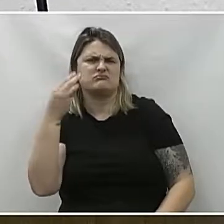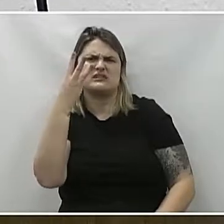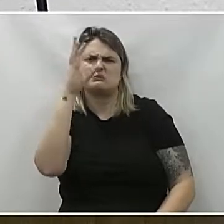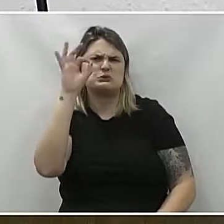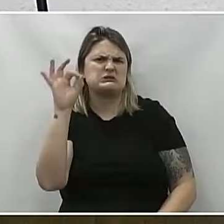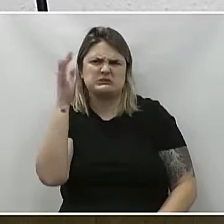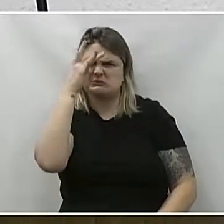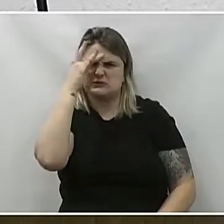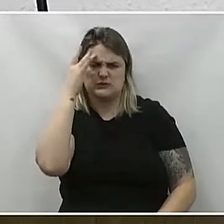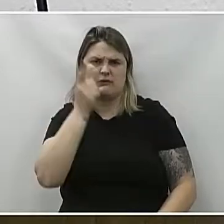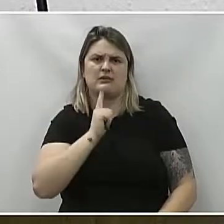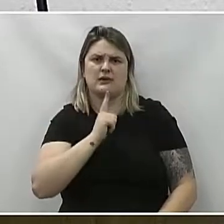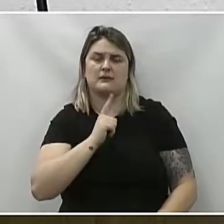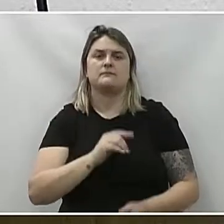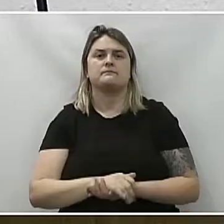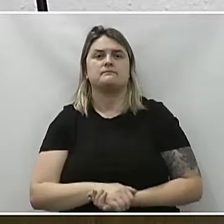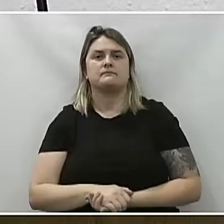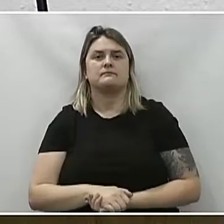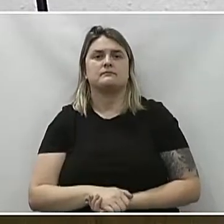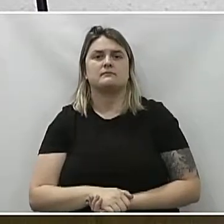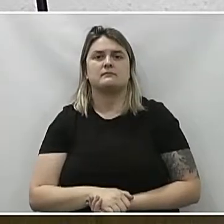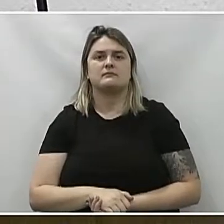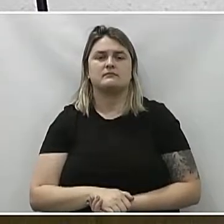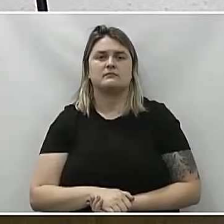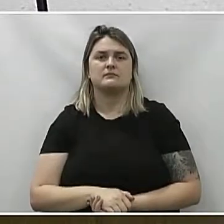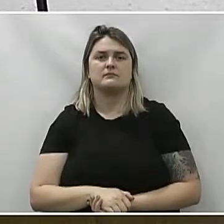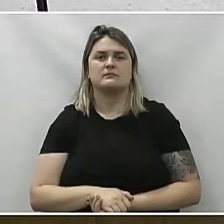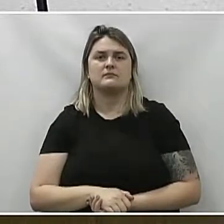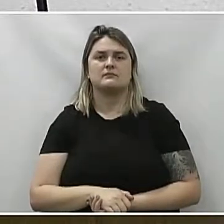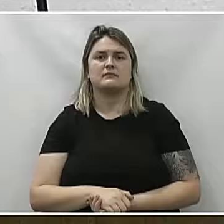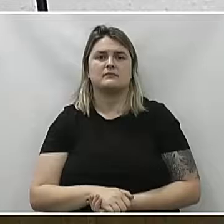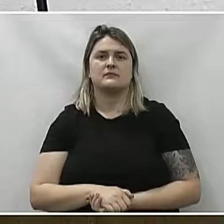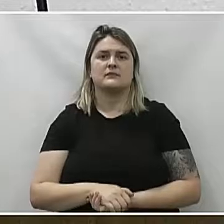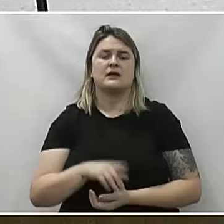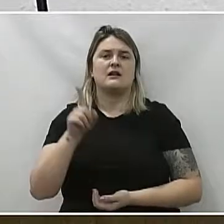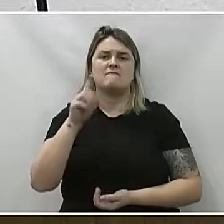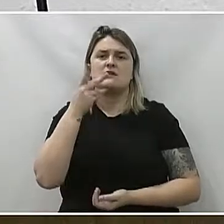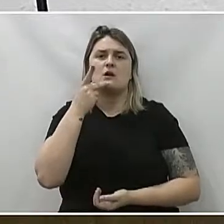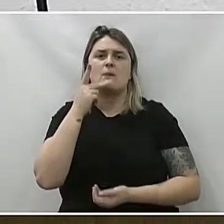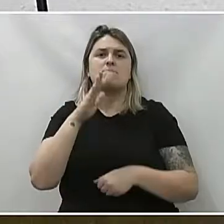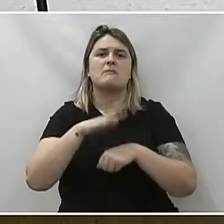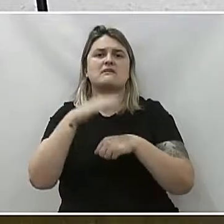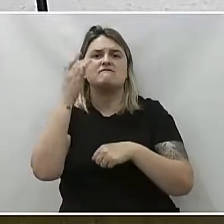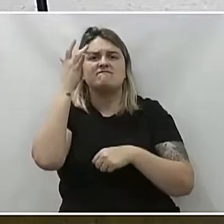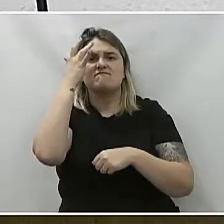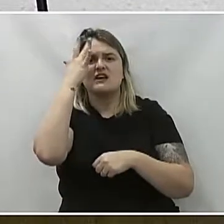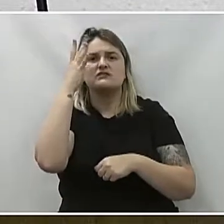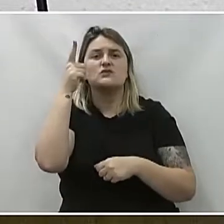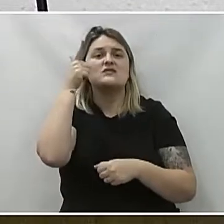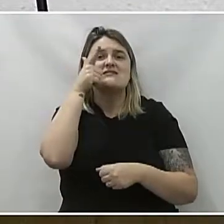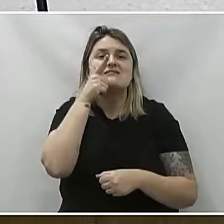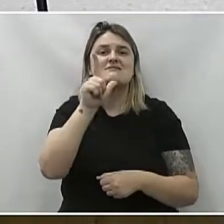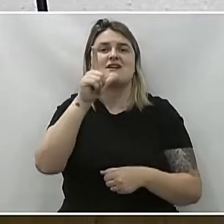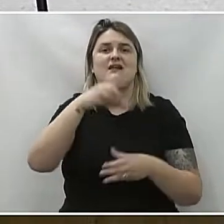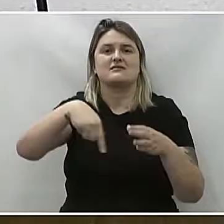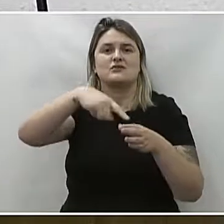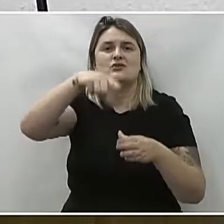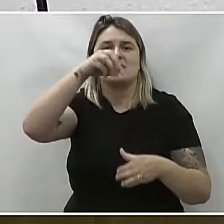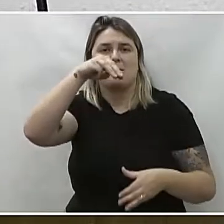fala em câncer é o que aconteceu com meu marido. Era mais fácil ele ter ganhado na Mega Sena do que o que aconteceu com ele. Né?